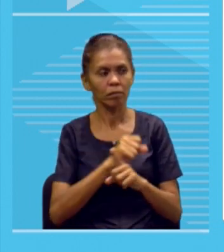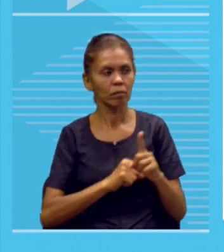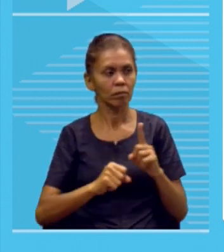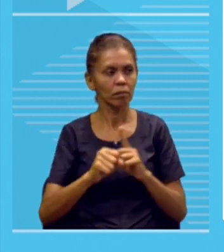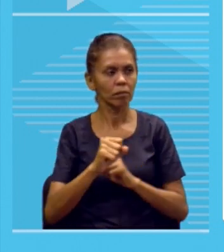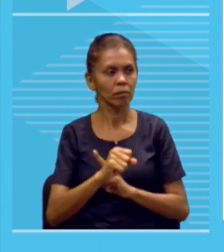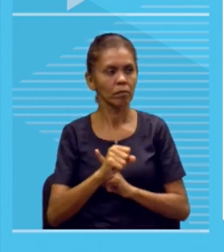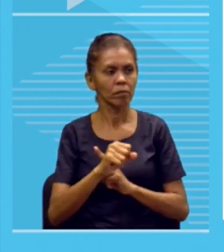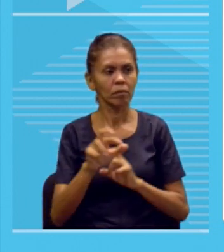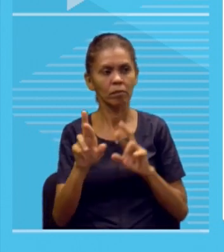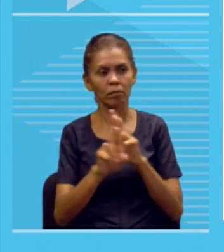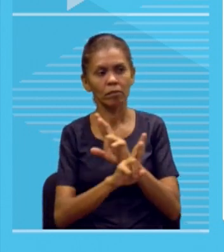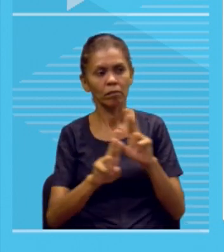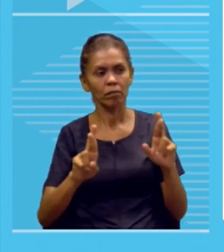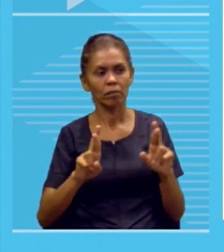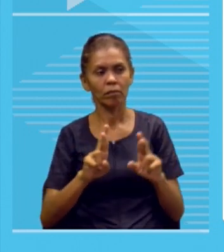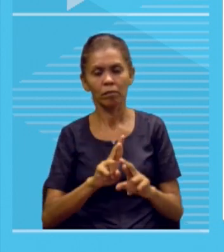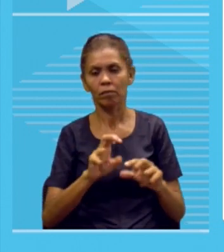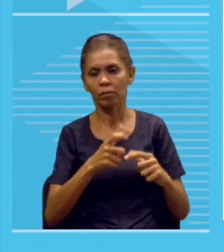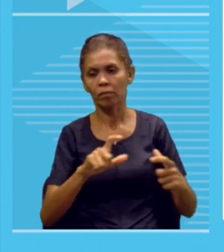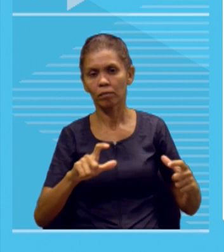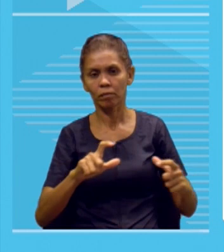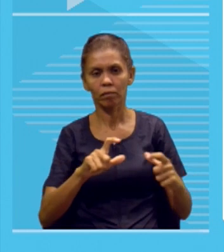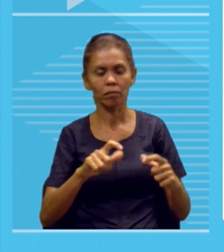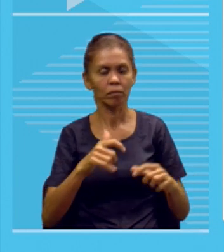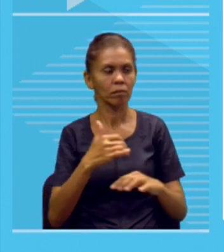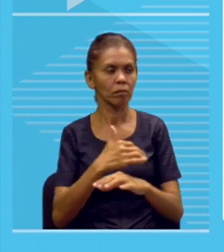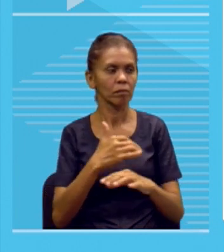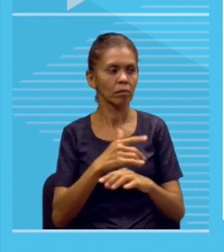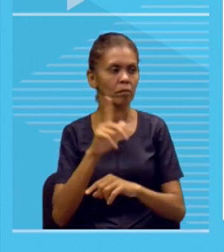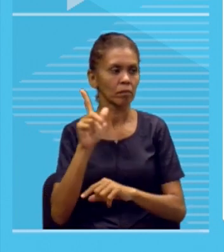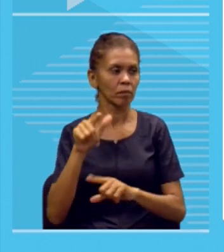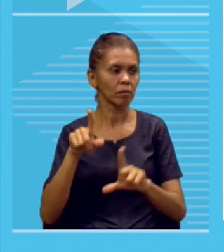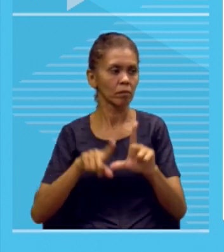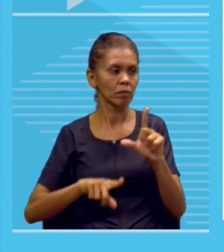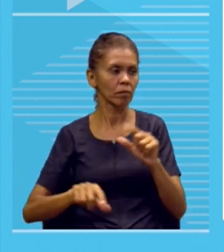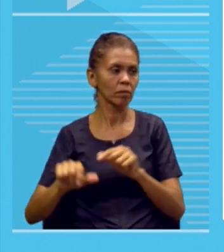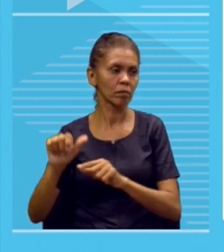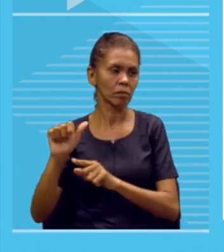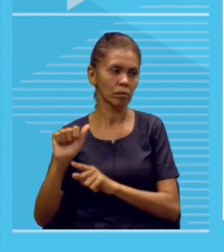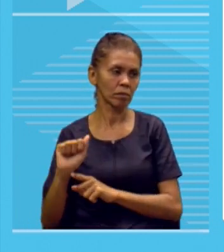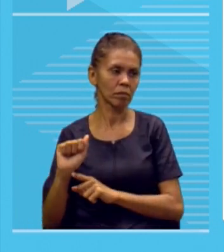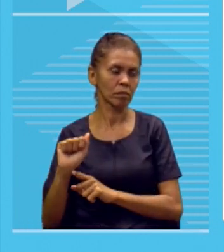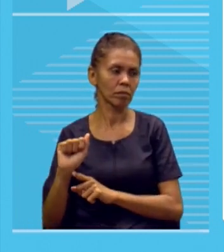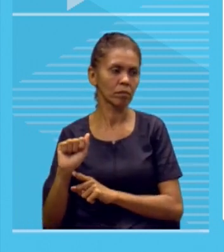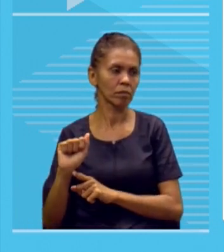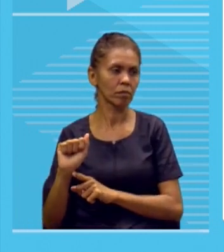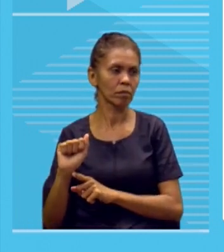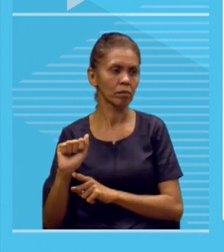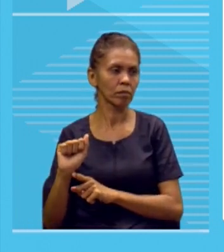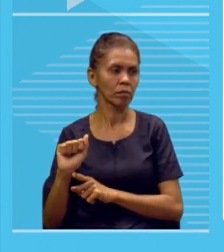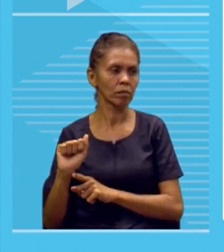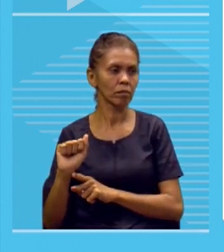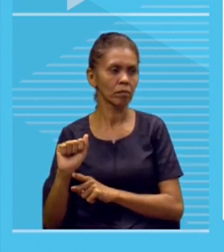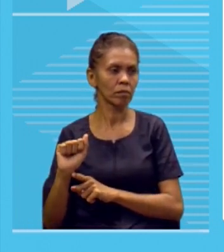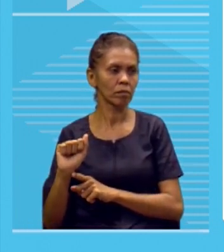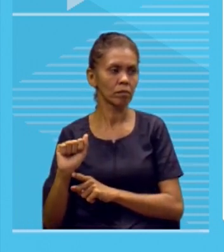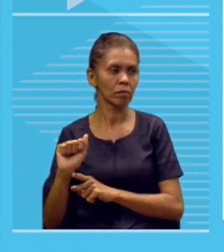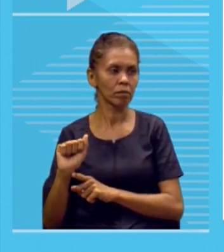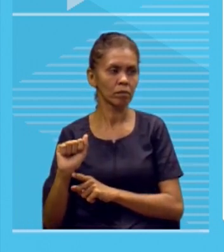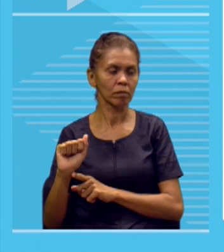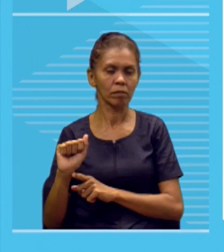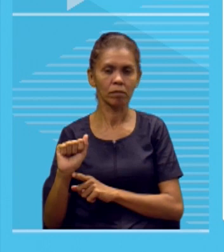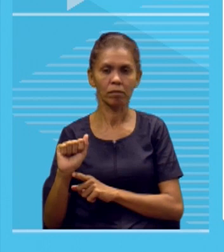derivado do crescimento das cidades foi, letra A, o incremento de bairros planejados. Nós também não